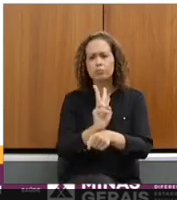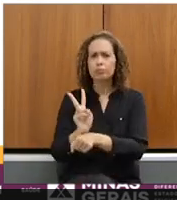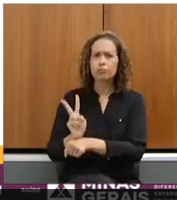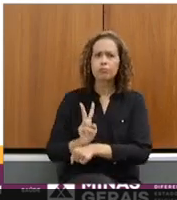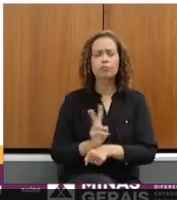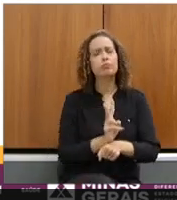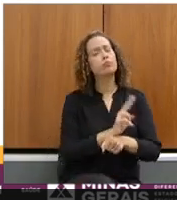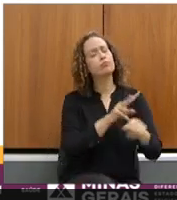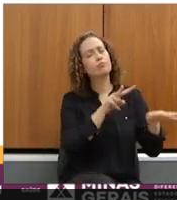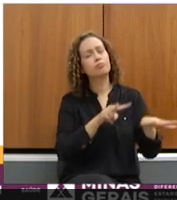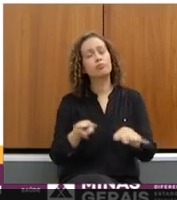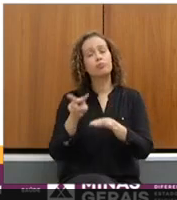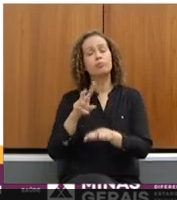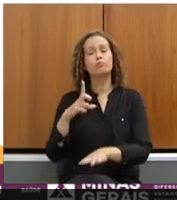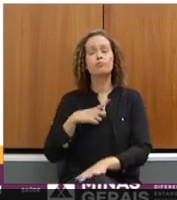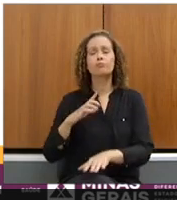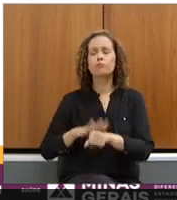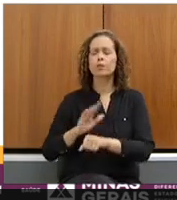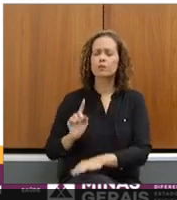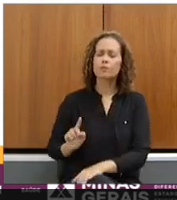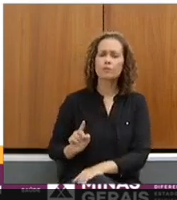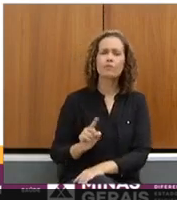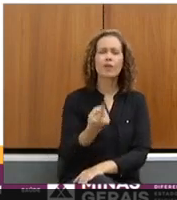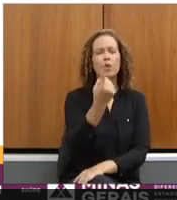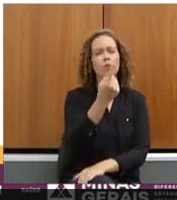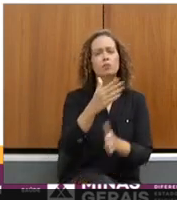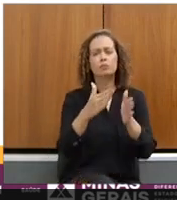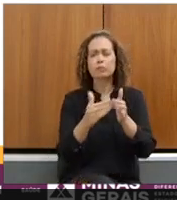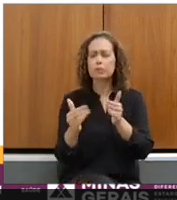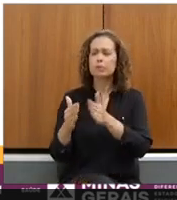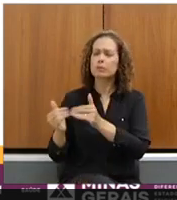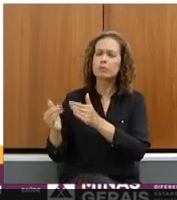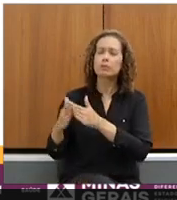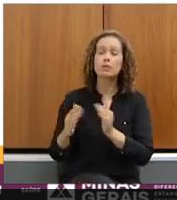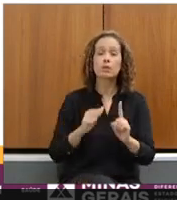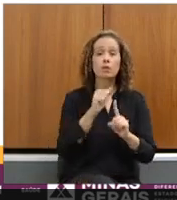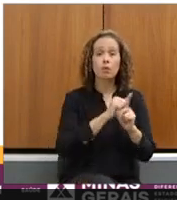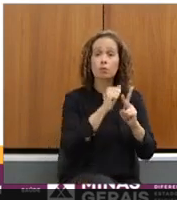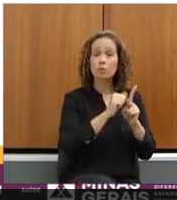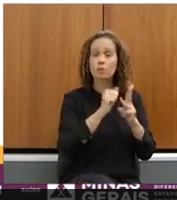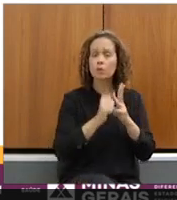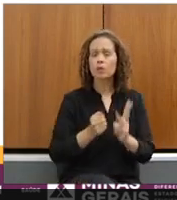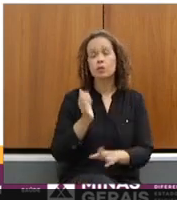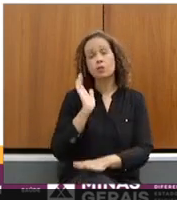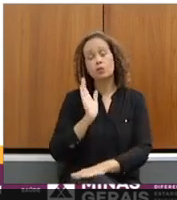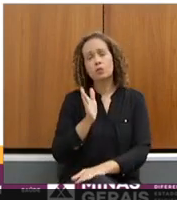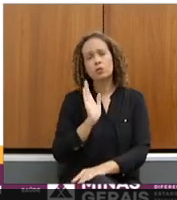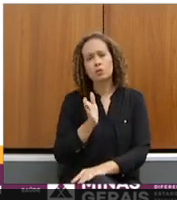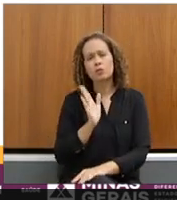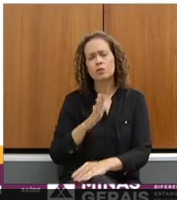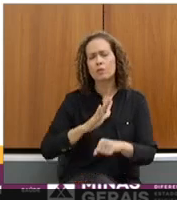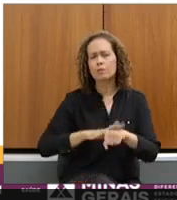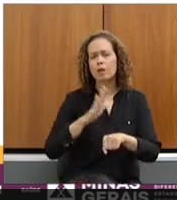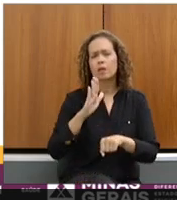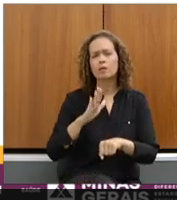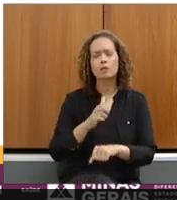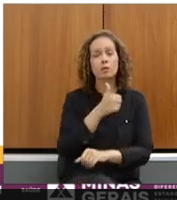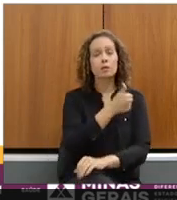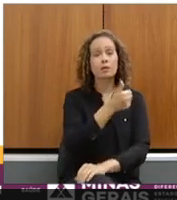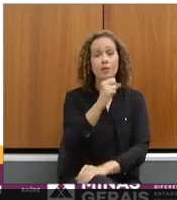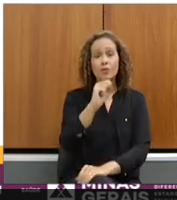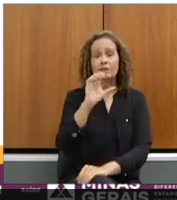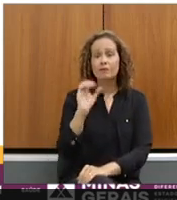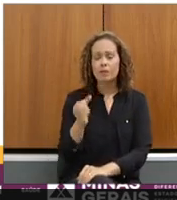temos mais de mil demandas mensagem a bença e nós chegamos a fazer mais de 180 entrevistas